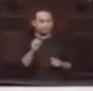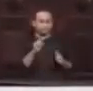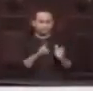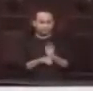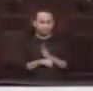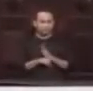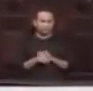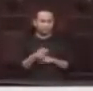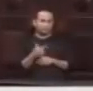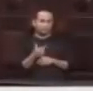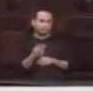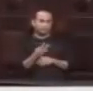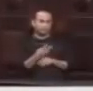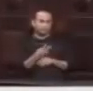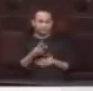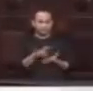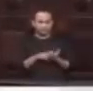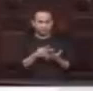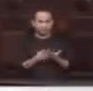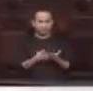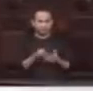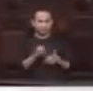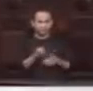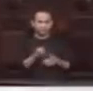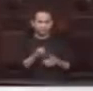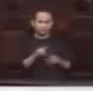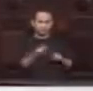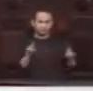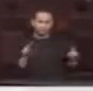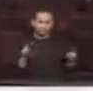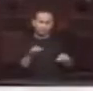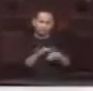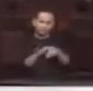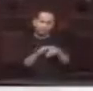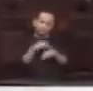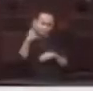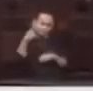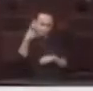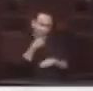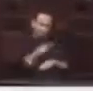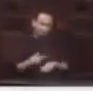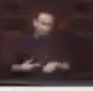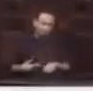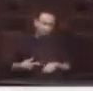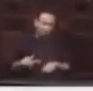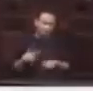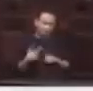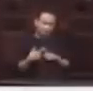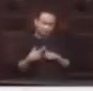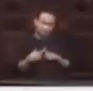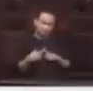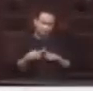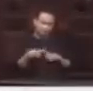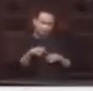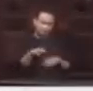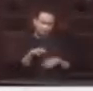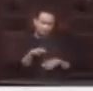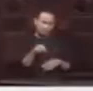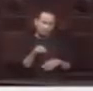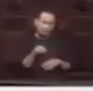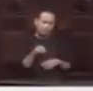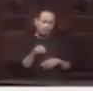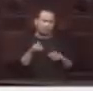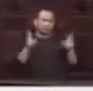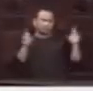dupla interpretação. O que está escrito, está escrito. Porque senão também vira conversa de maluco, presidente. Porque eu pego um regimento que não diz nada